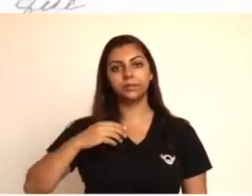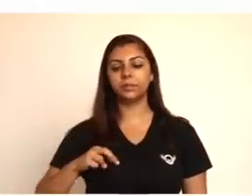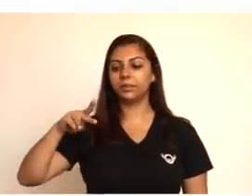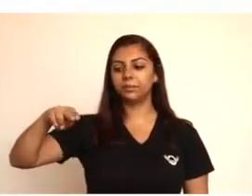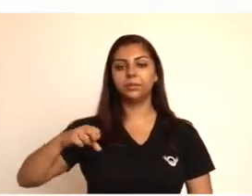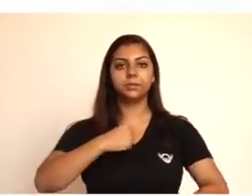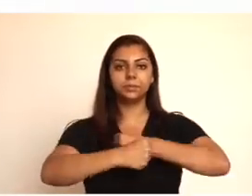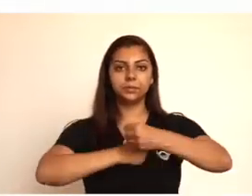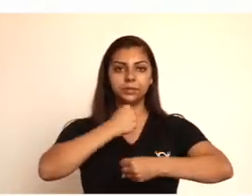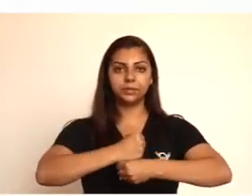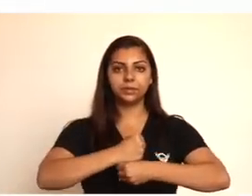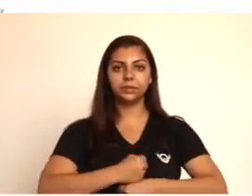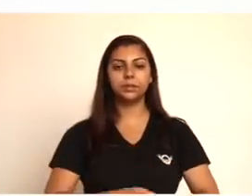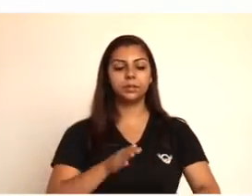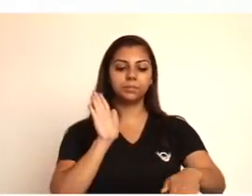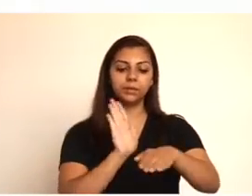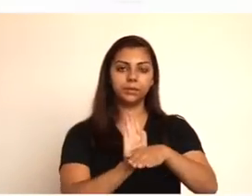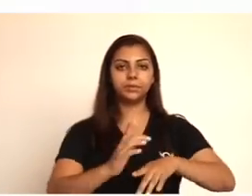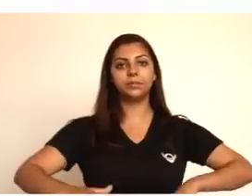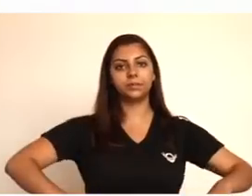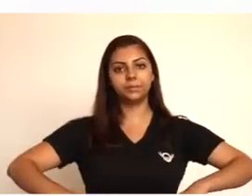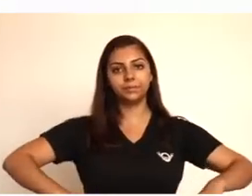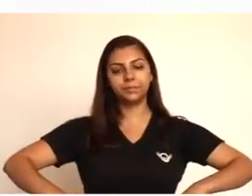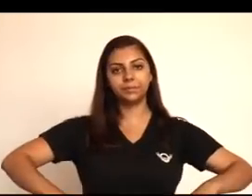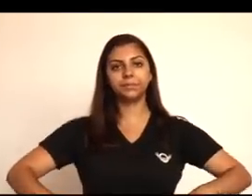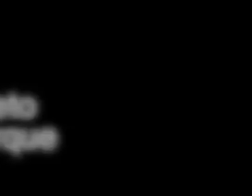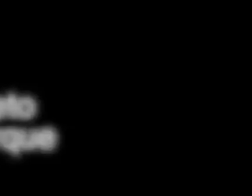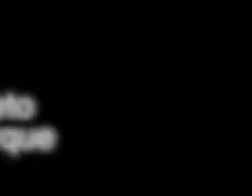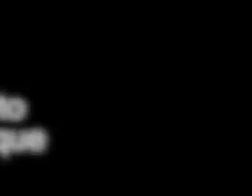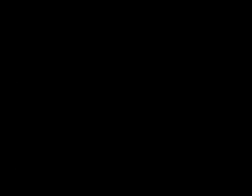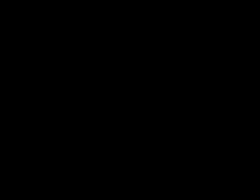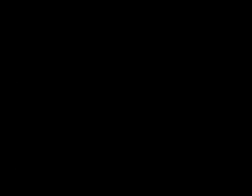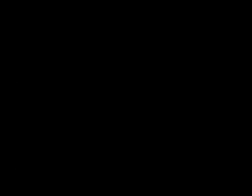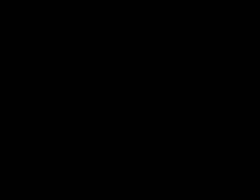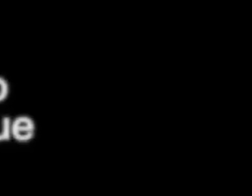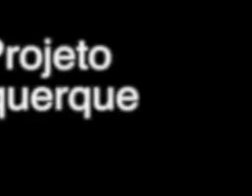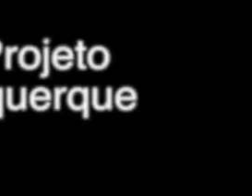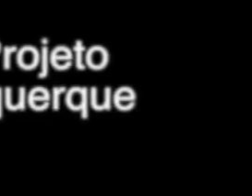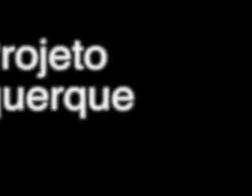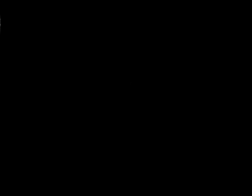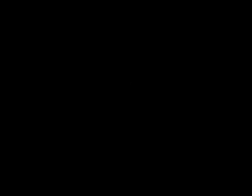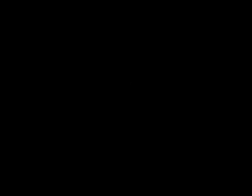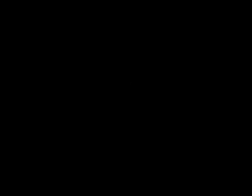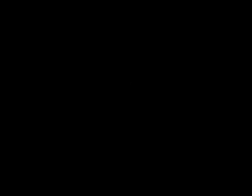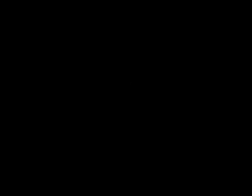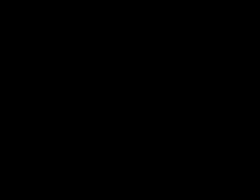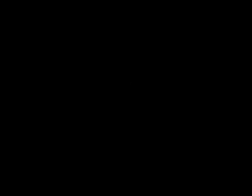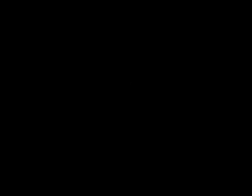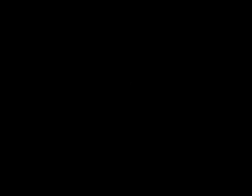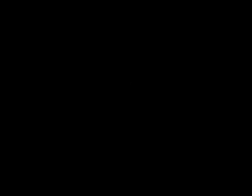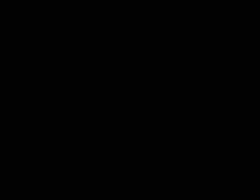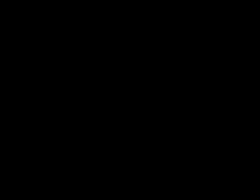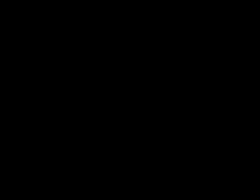tempo em nossa escola. Ela se aposentou no mesmo período em que faleceu. Legenda Zanotto Legenda Adriana